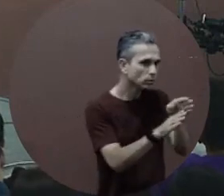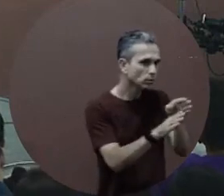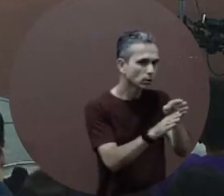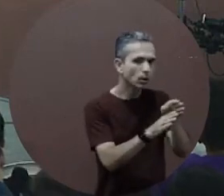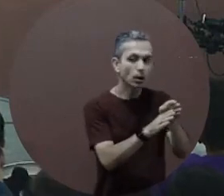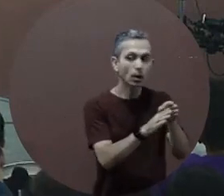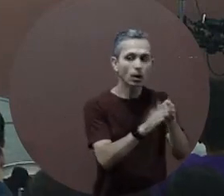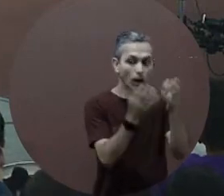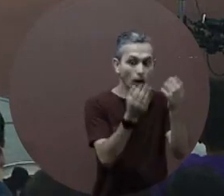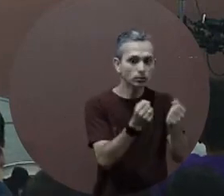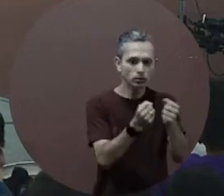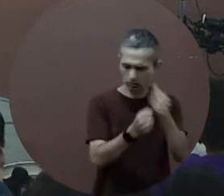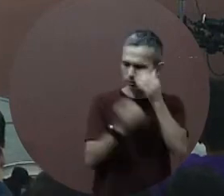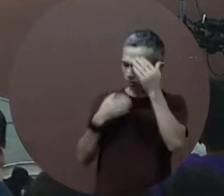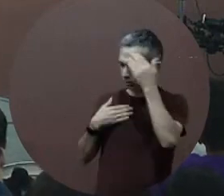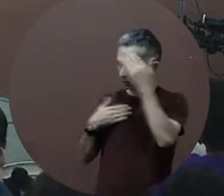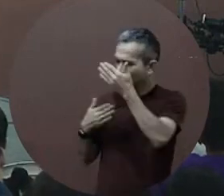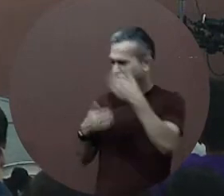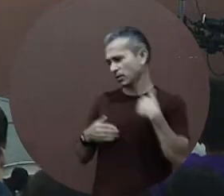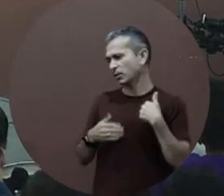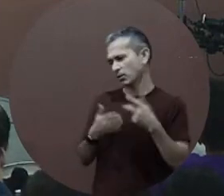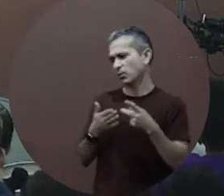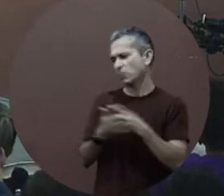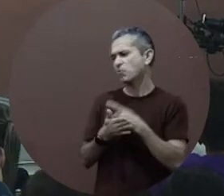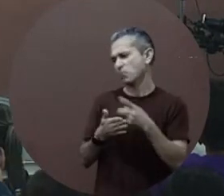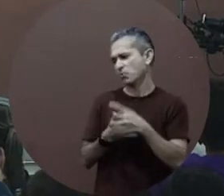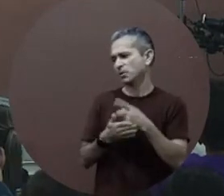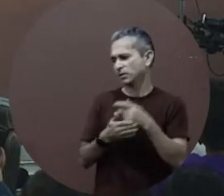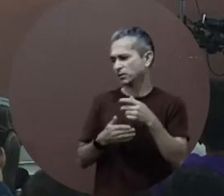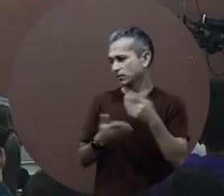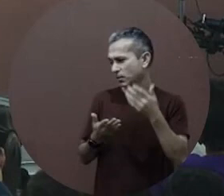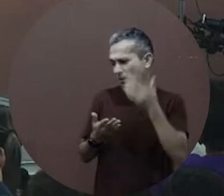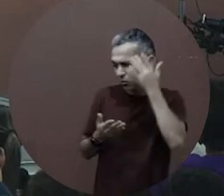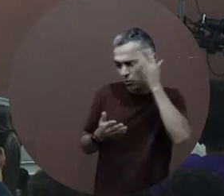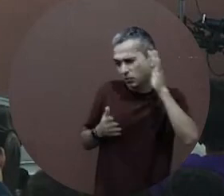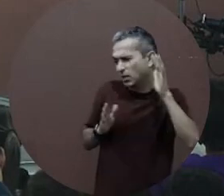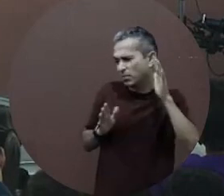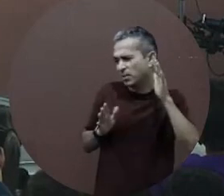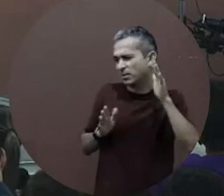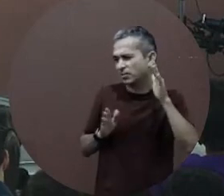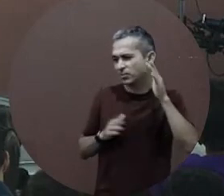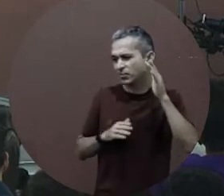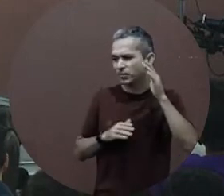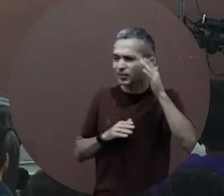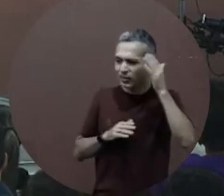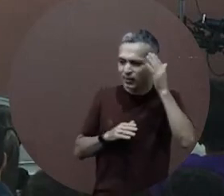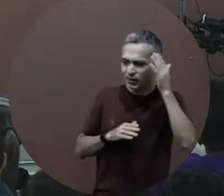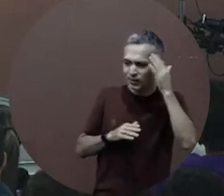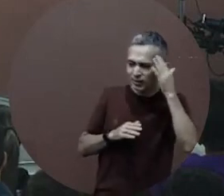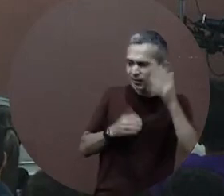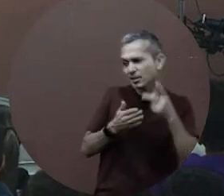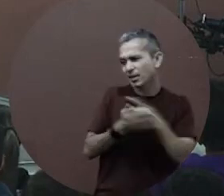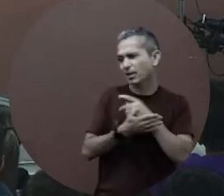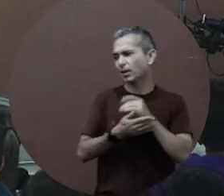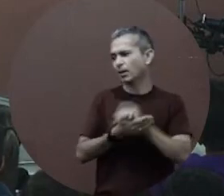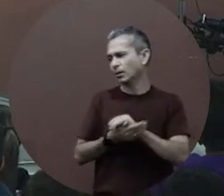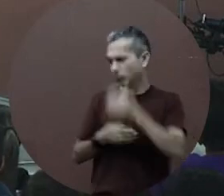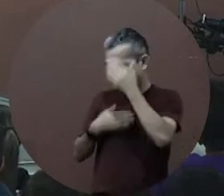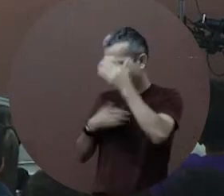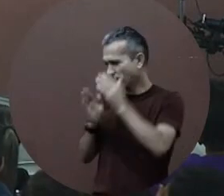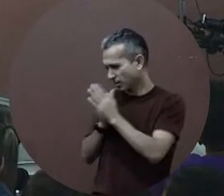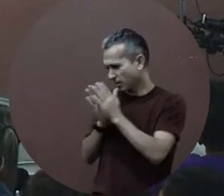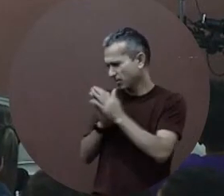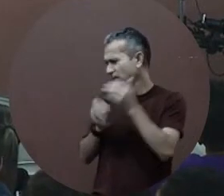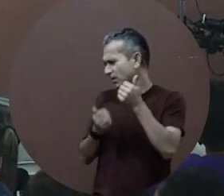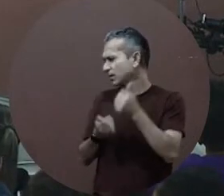entendi, eu realmente estava equivocado. Eu não sabia, eu não pensava dessa forma. Ah, amém. Aprendi o que a palavra de Deus tem a me dizer. Olha, meu irmão, que a palavra de Deus